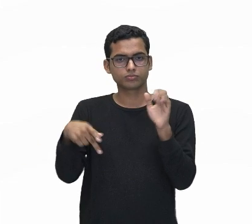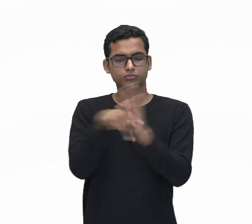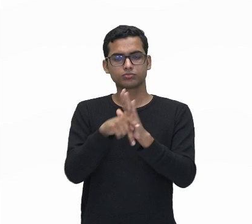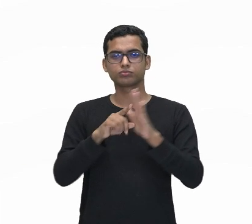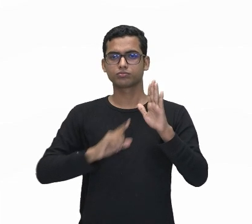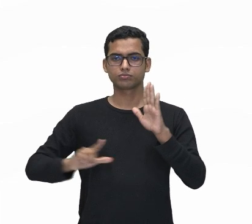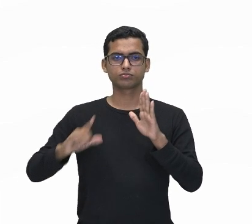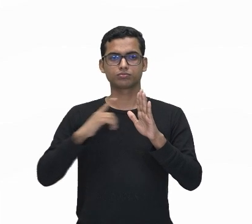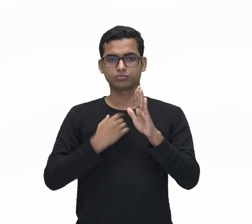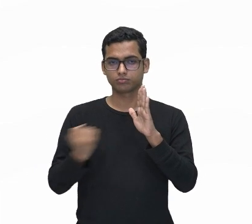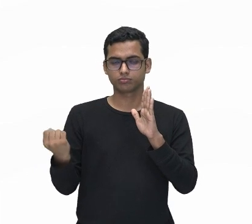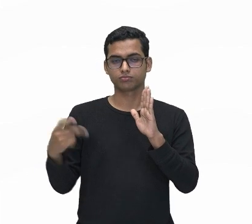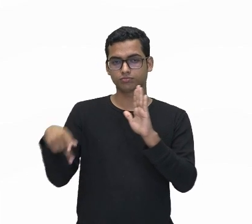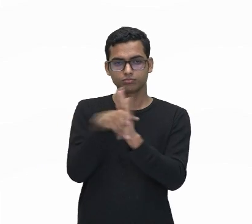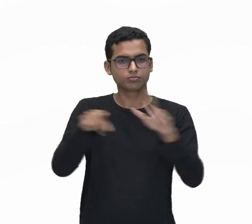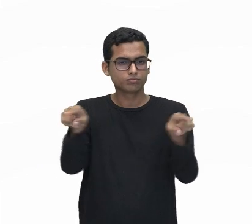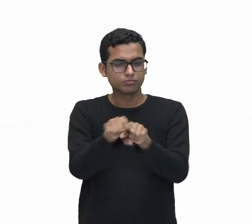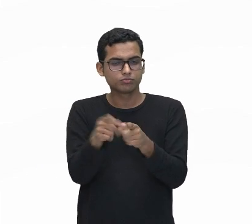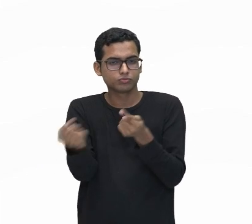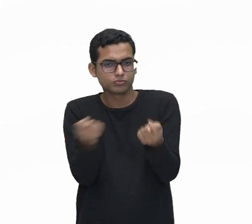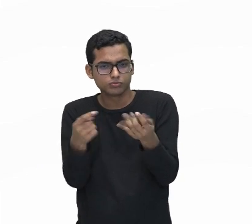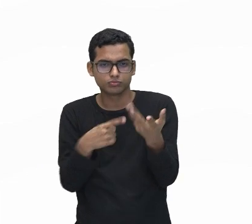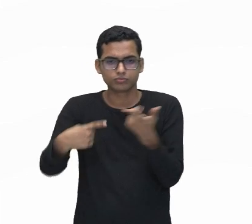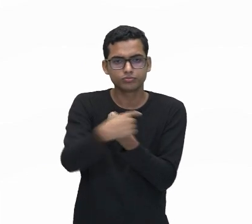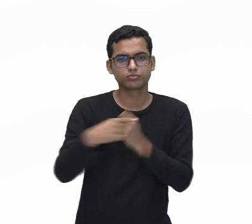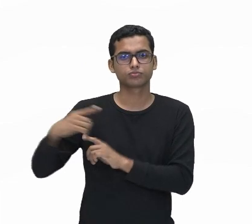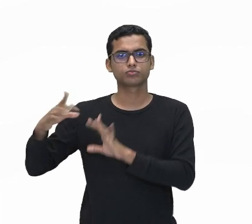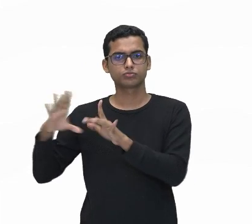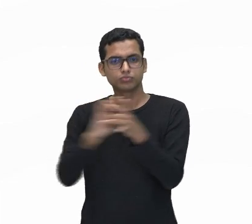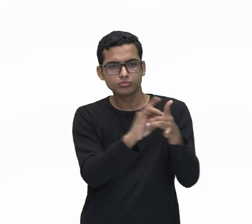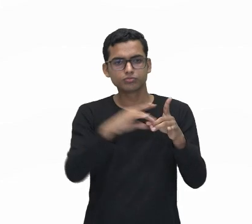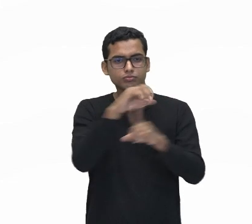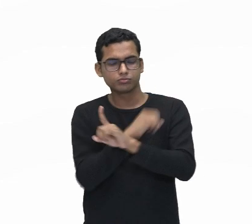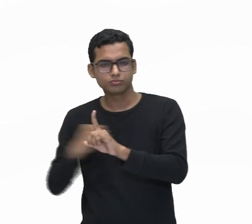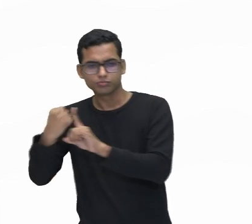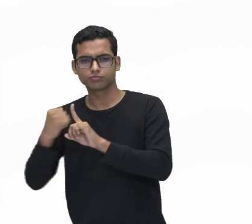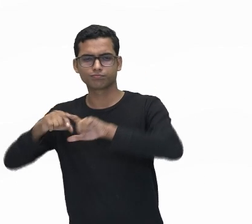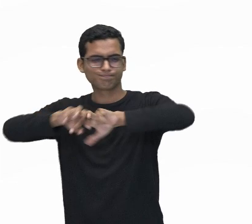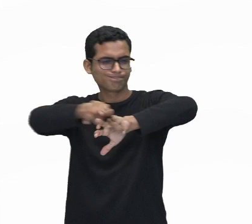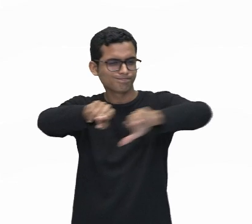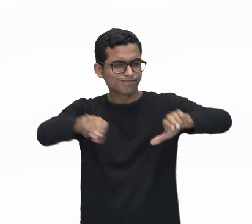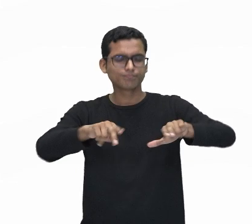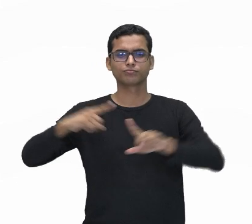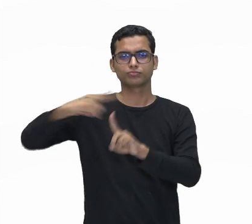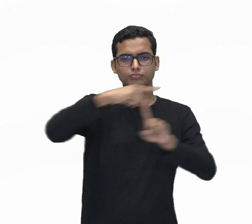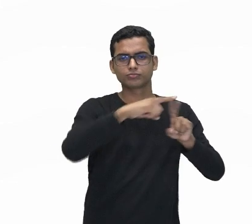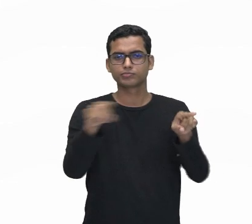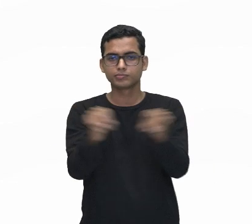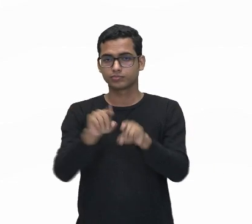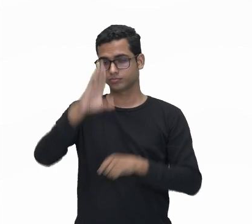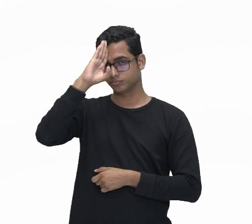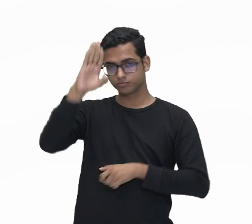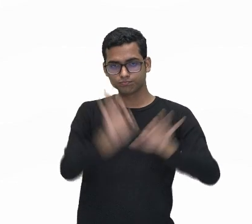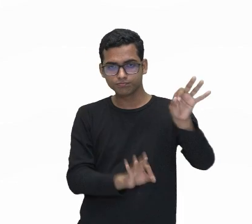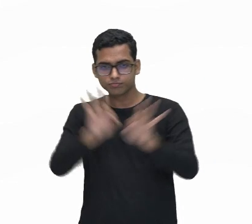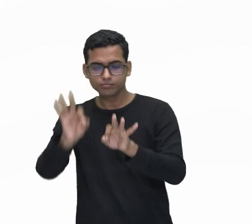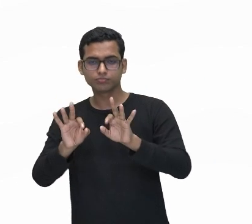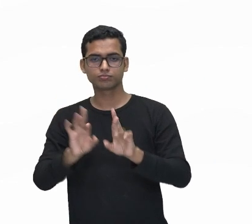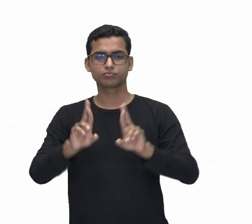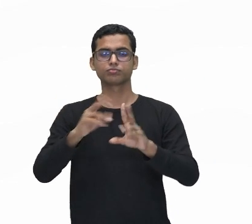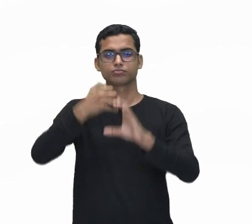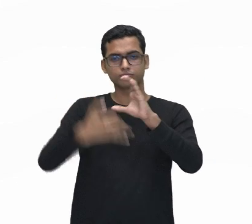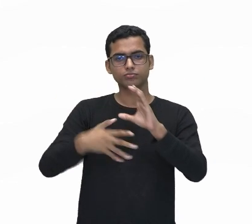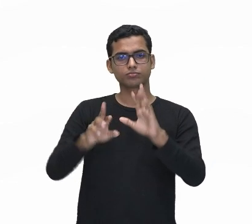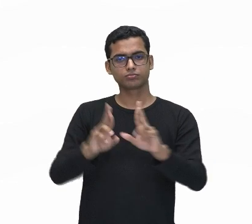legítimo e as formas de dominação no contexto de muitas sociedades e suas principais diferenças